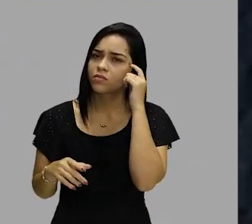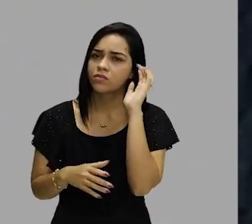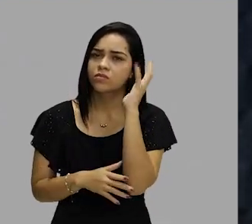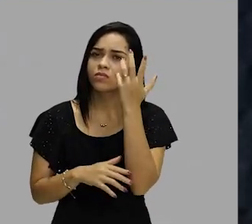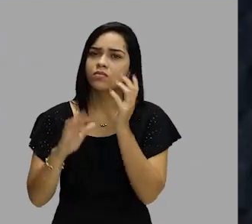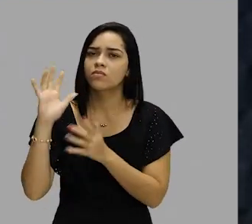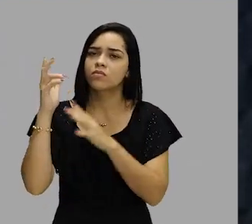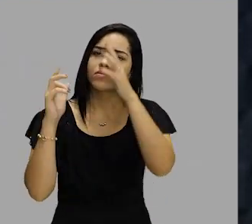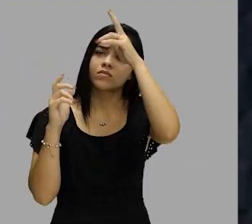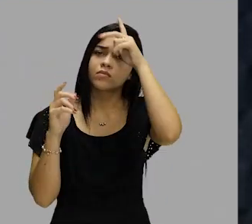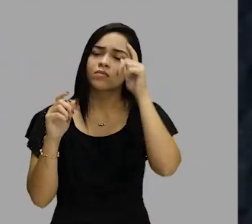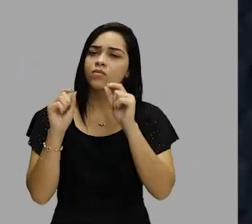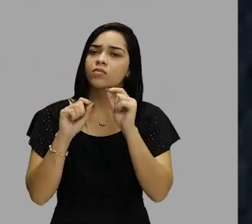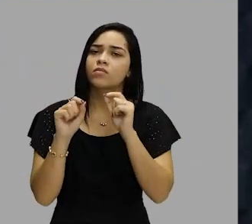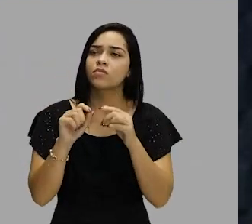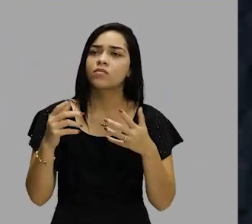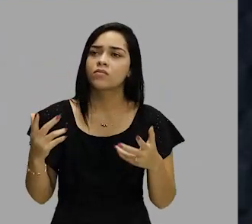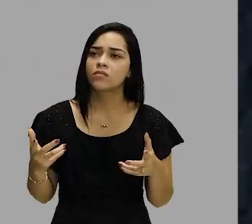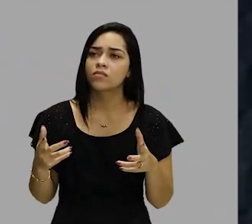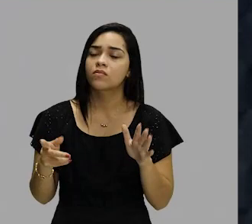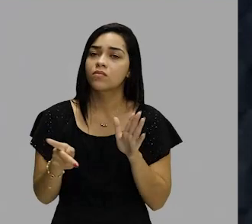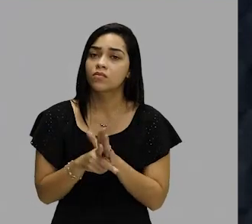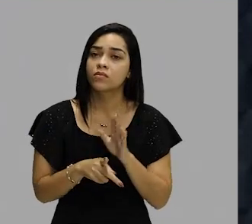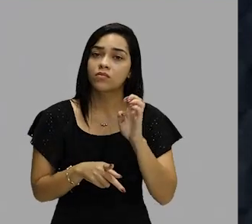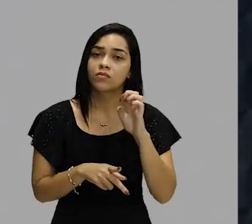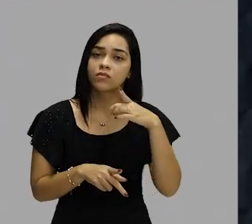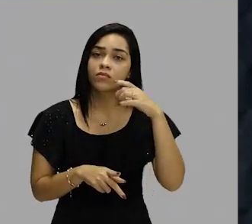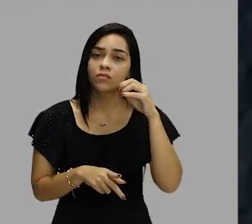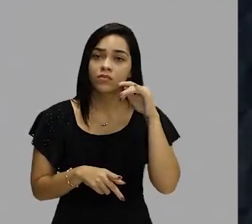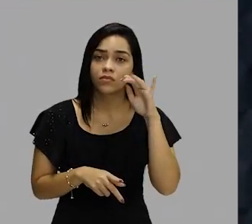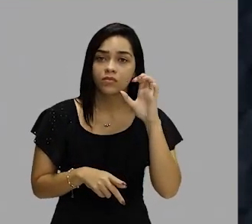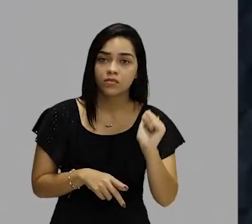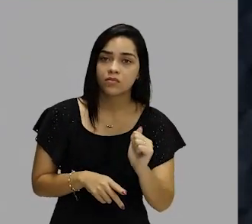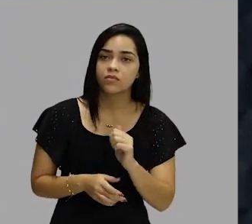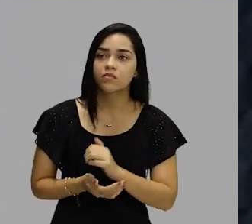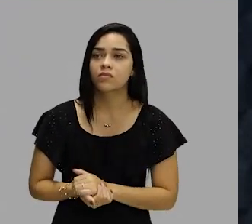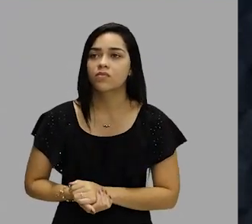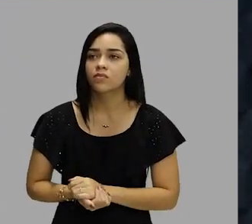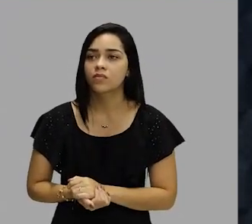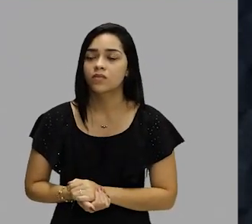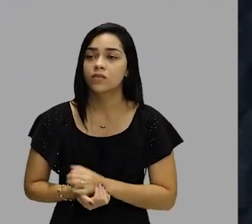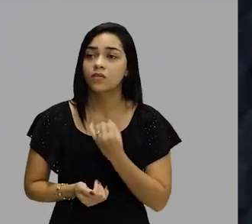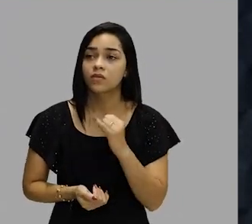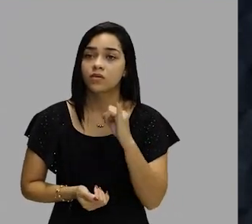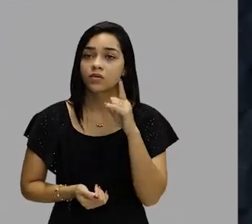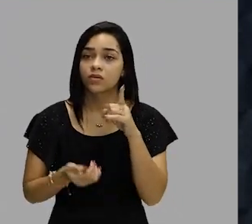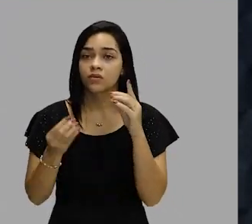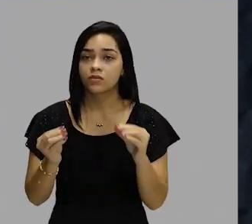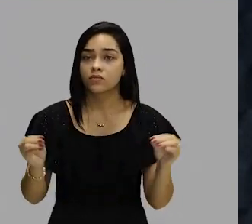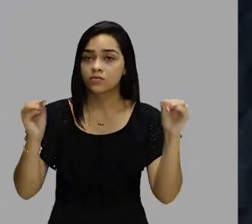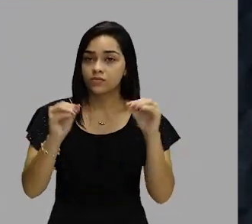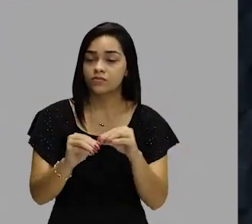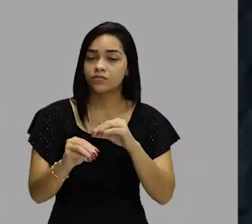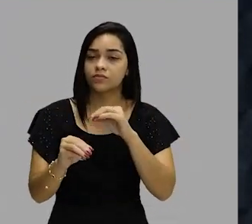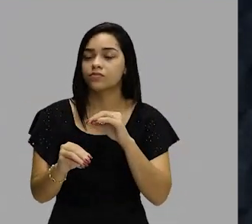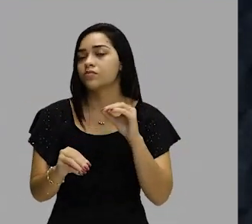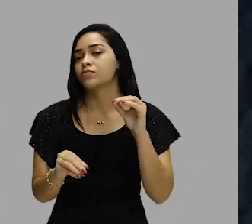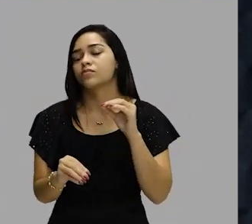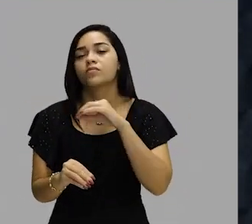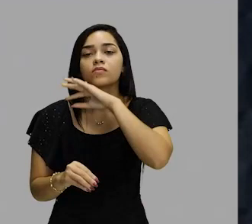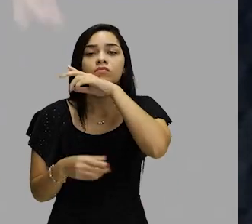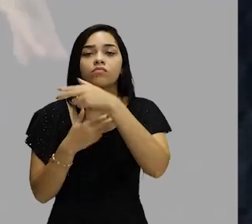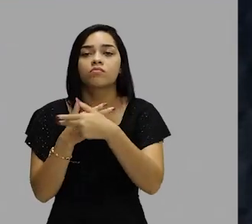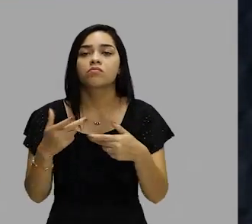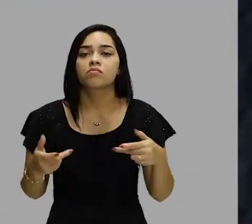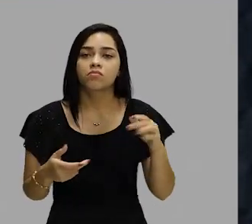na Amazônia? Ela seria uma espécie exótica, né? Então, se você coloca uma espécie de um